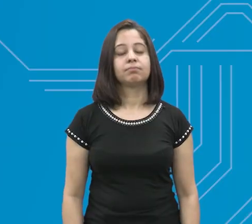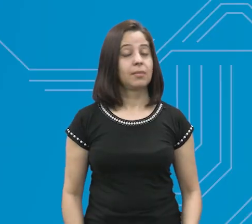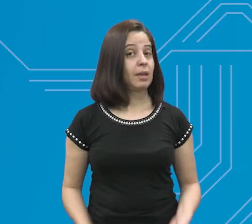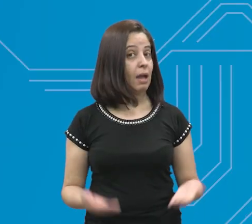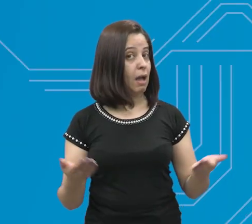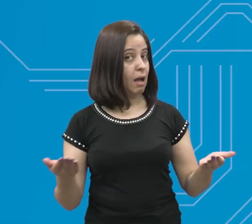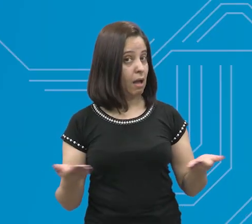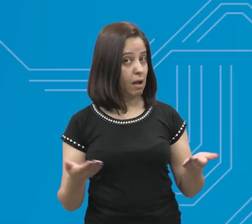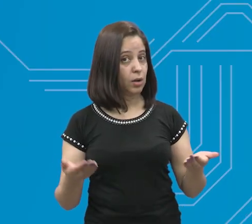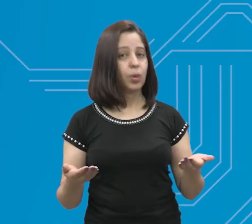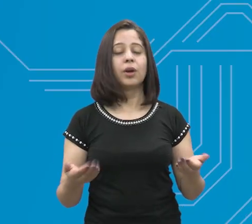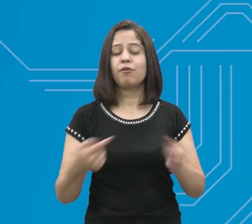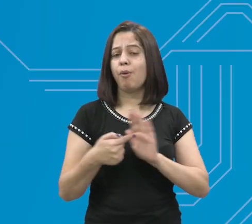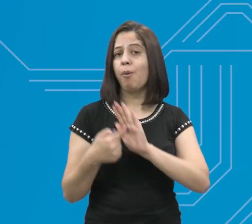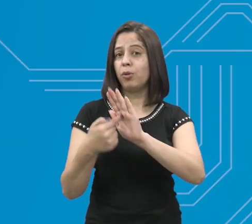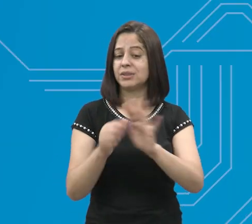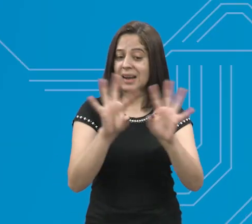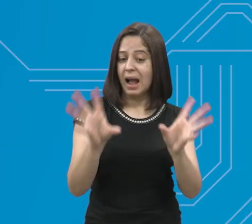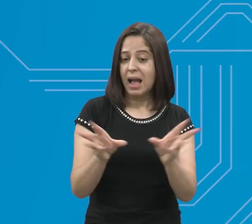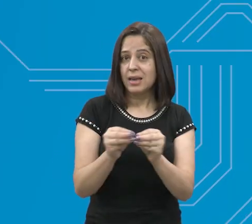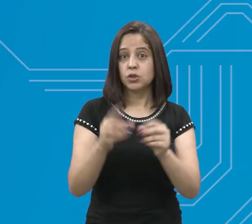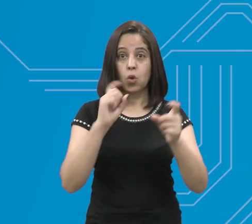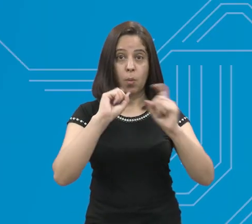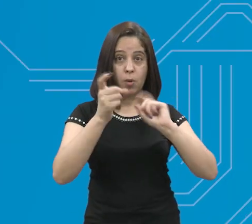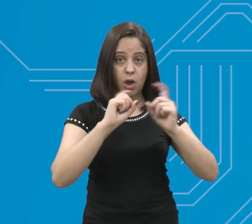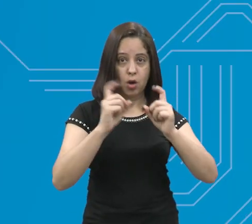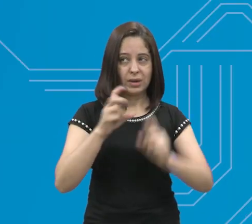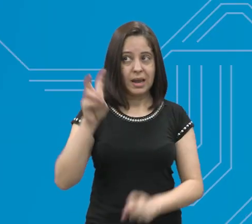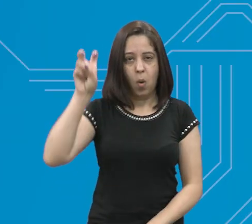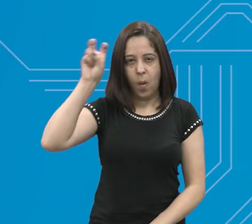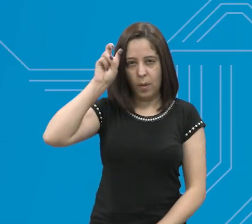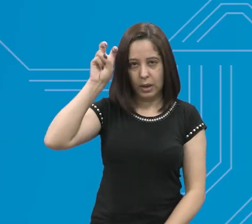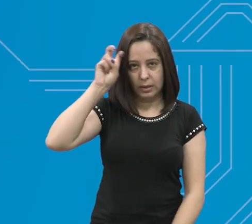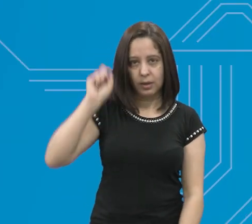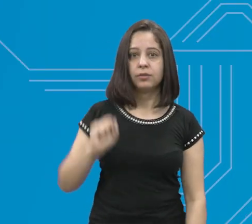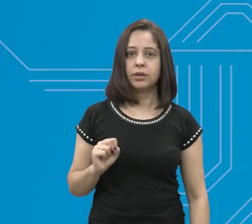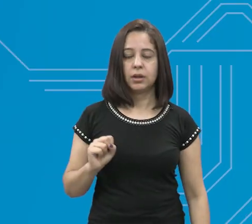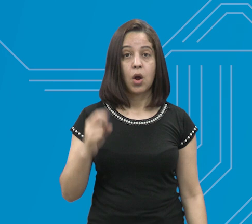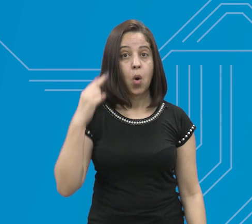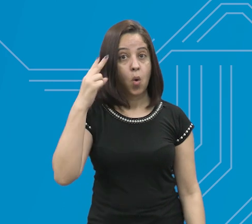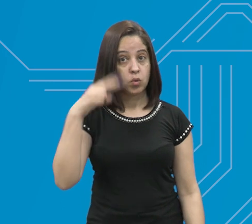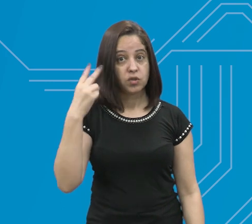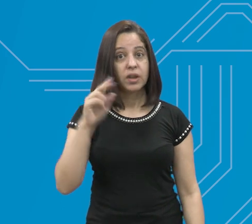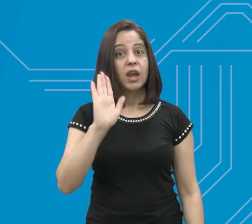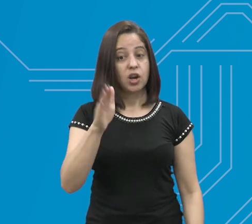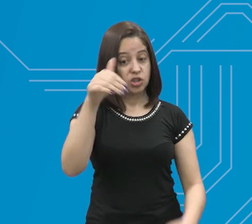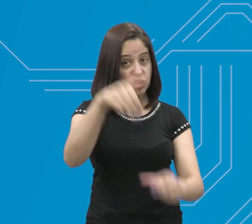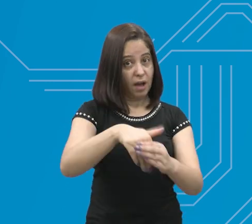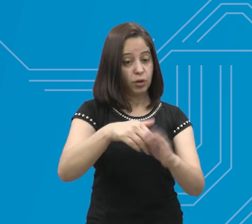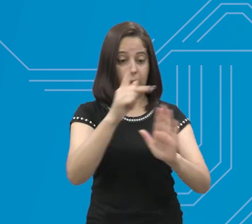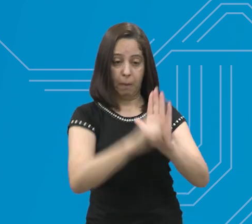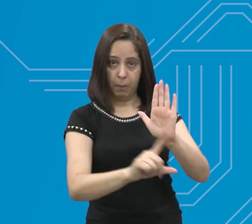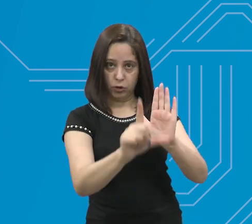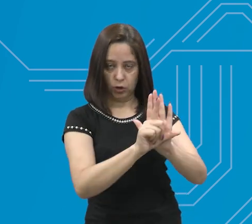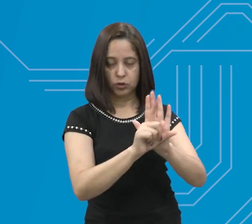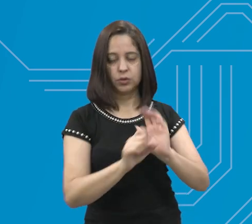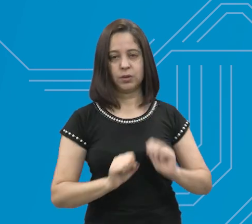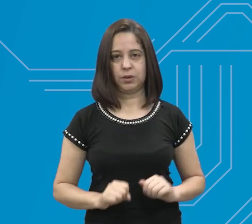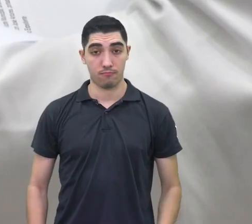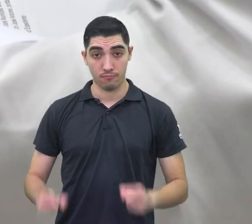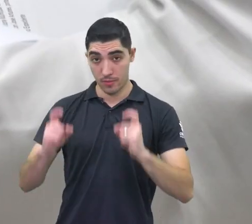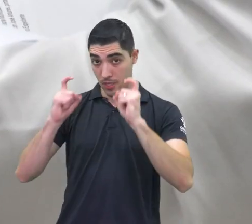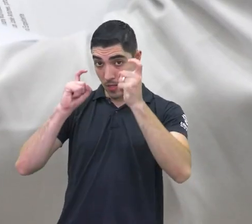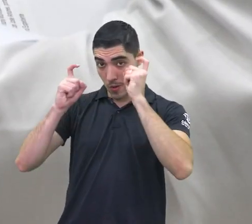A gente abre essa edição com um balanço da sessão realizada nesta quinta-feira. Os vereadores votaram projetos de